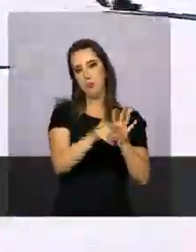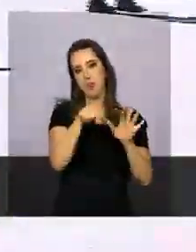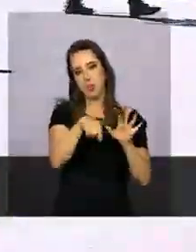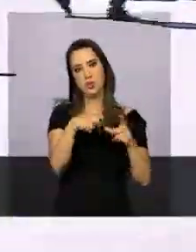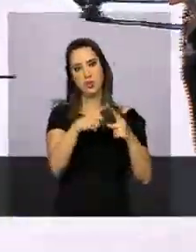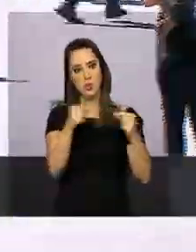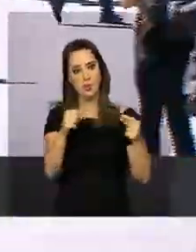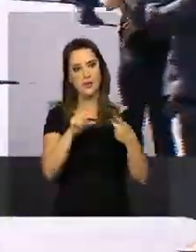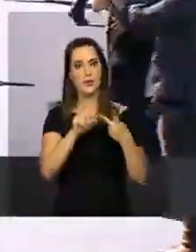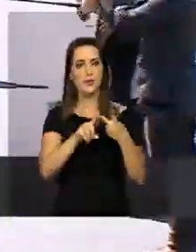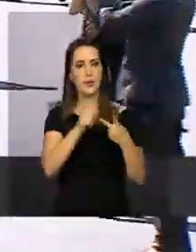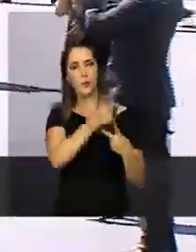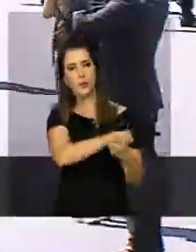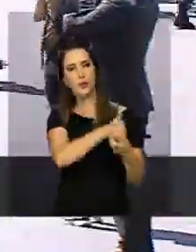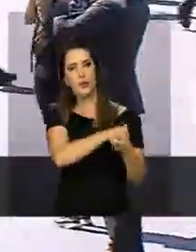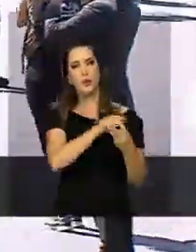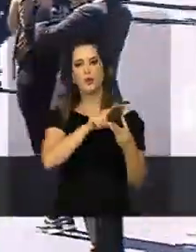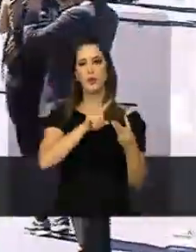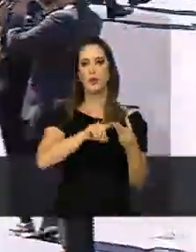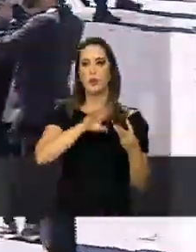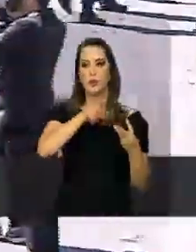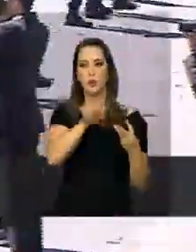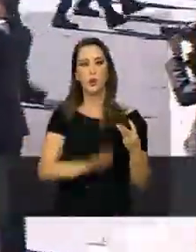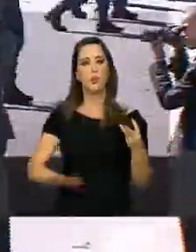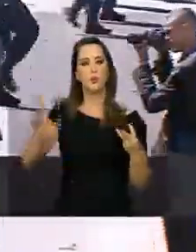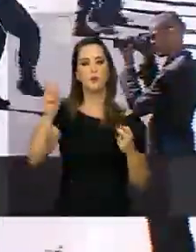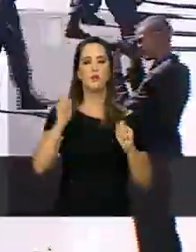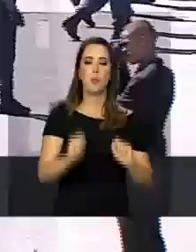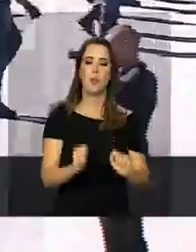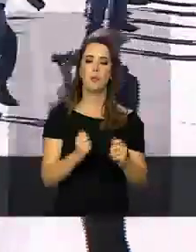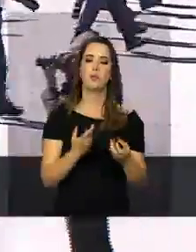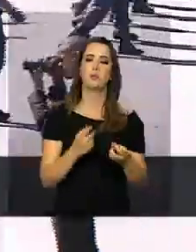já atuaram, em todo o território nacional.